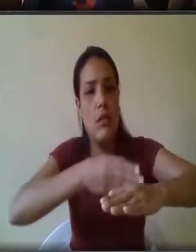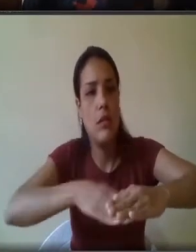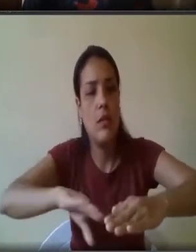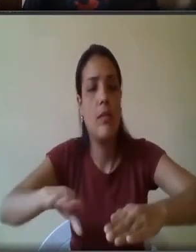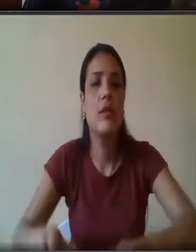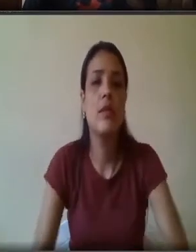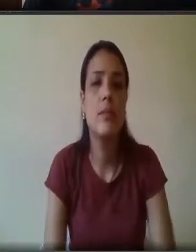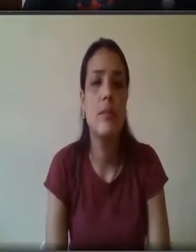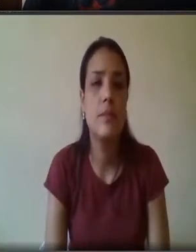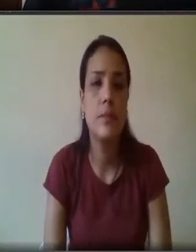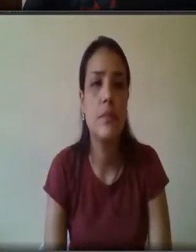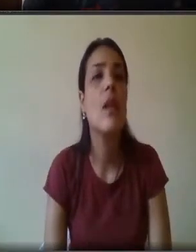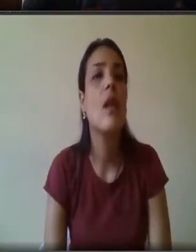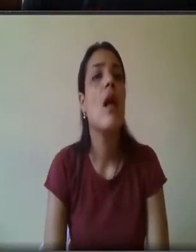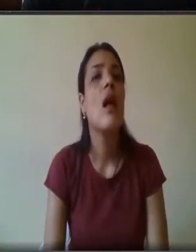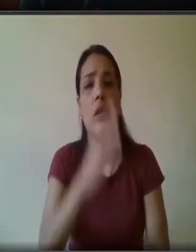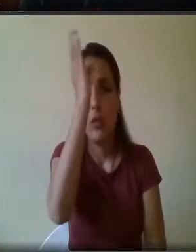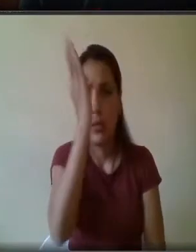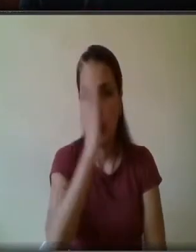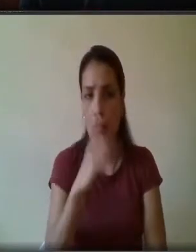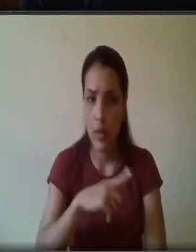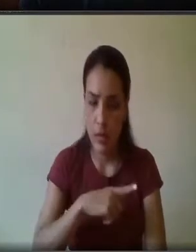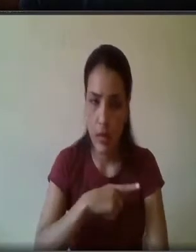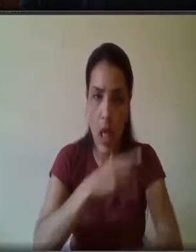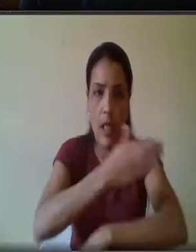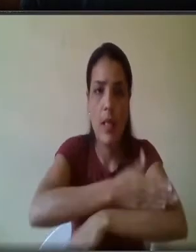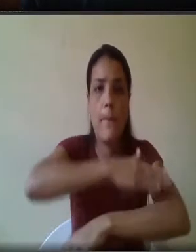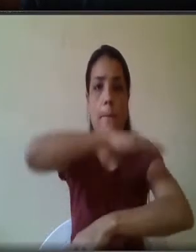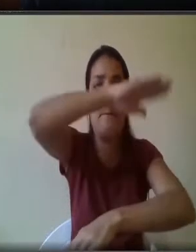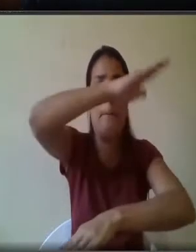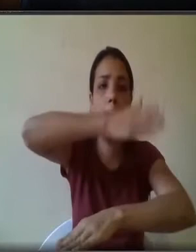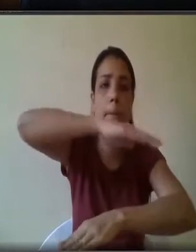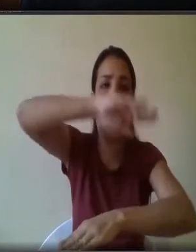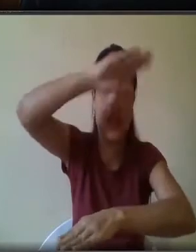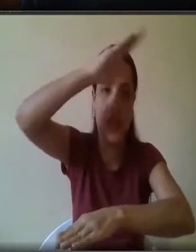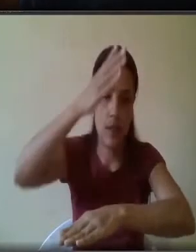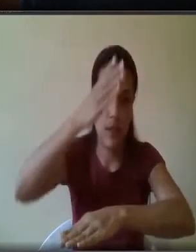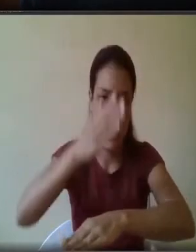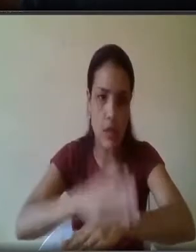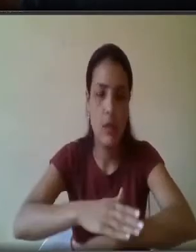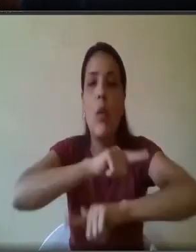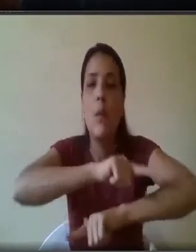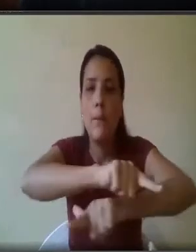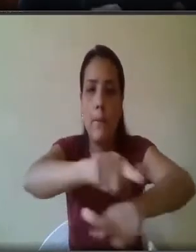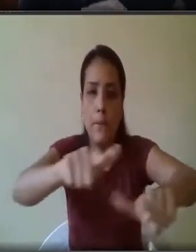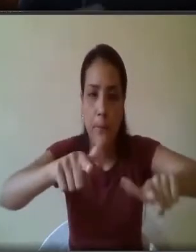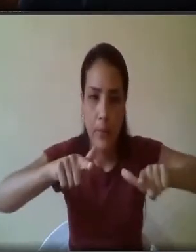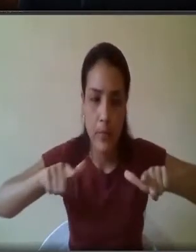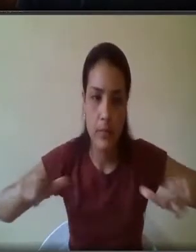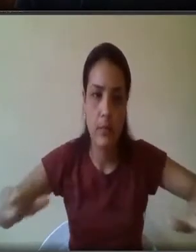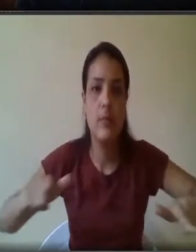ter planaltos, depressões e planícies, a gente vai ver um por um agora. Tá?